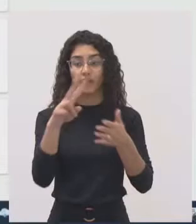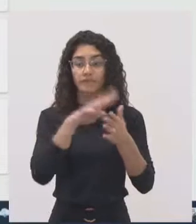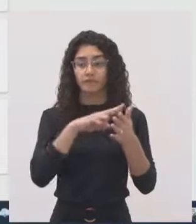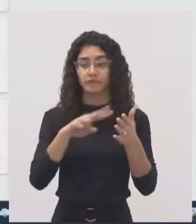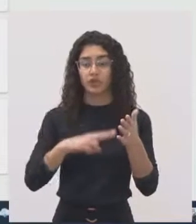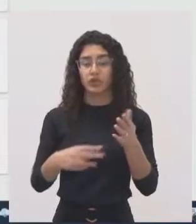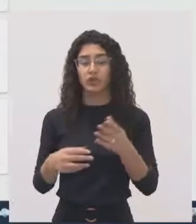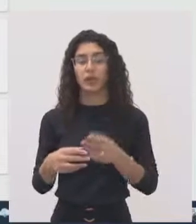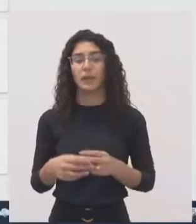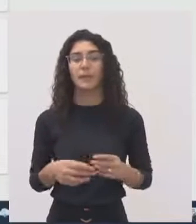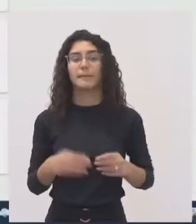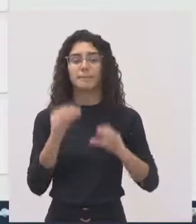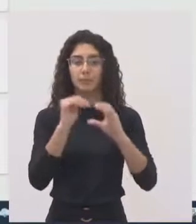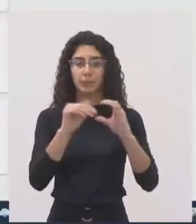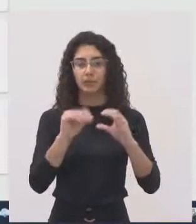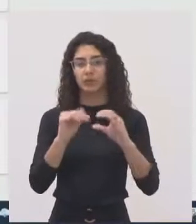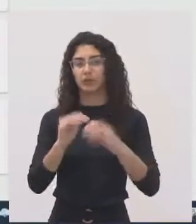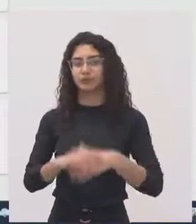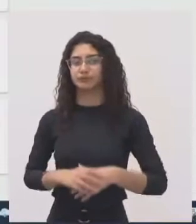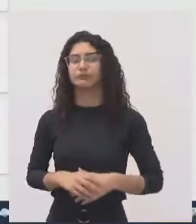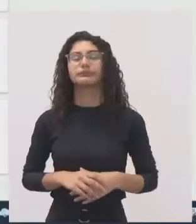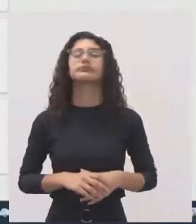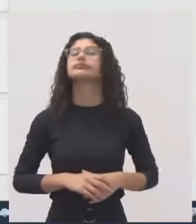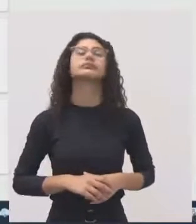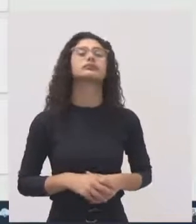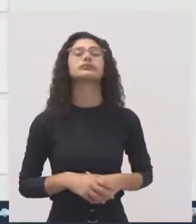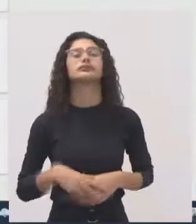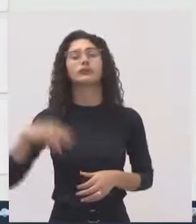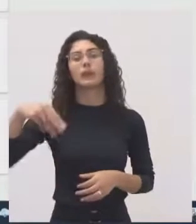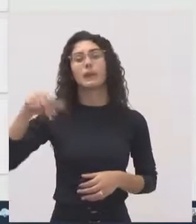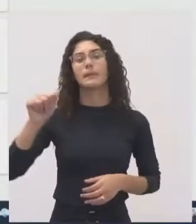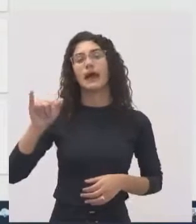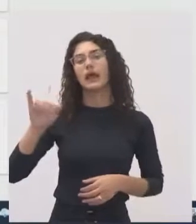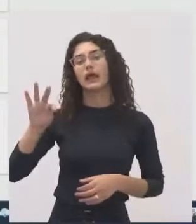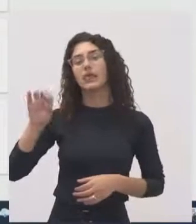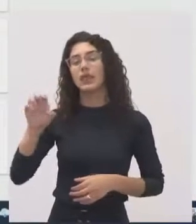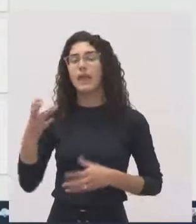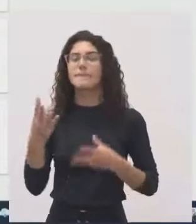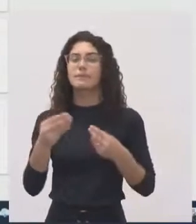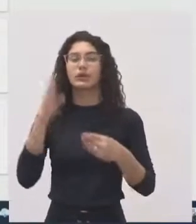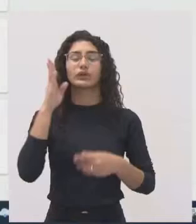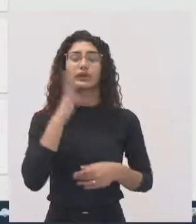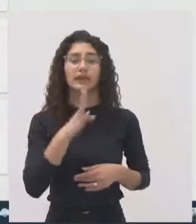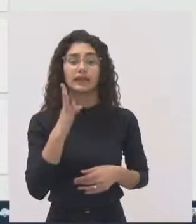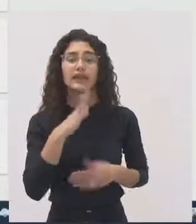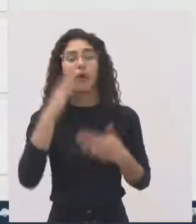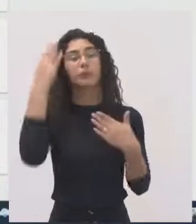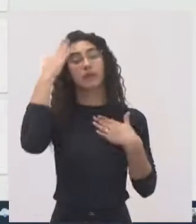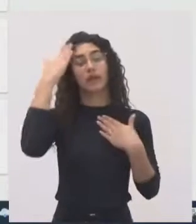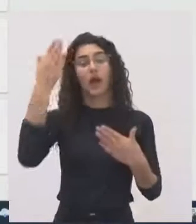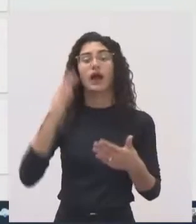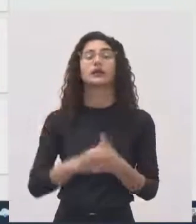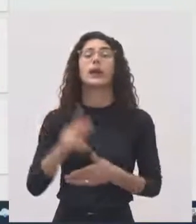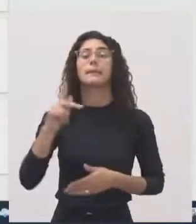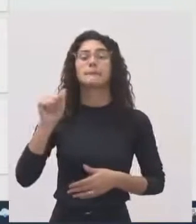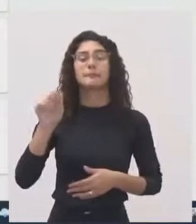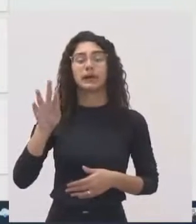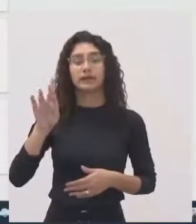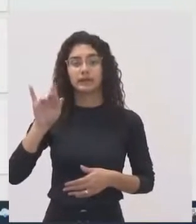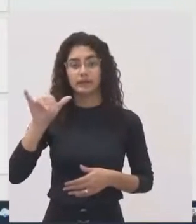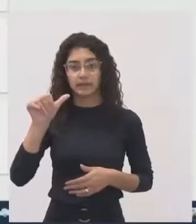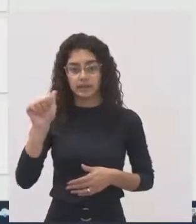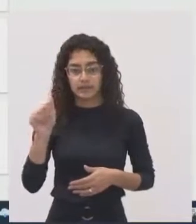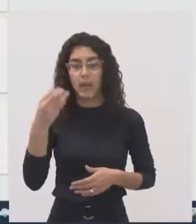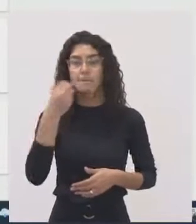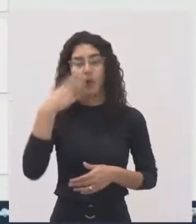o povo que mandou aqui pra você, ó. A Maite mandou muito legal, grata Giovanni. A Patrícia mandou boa